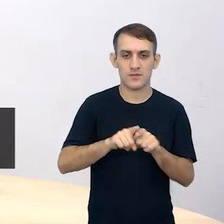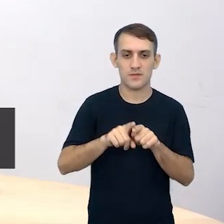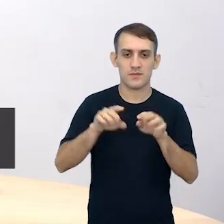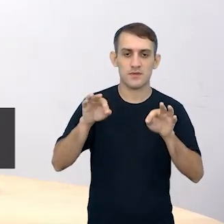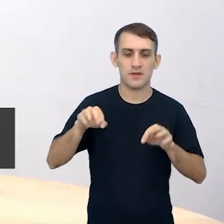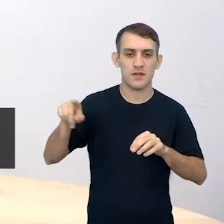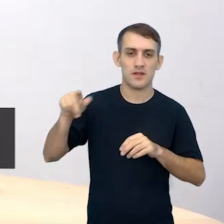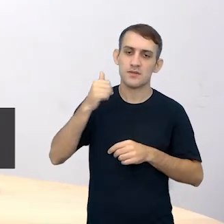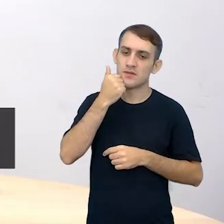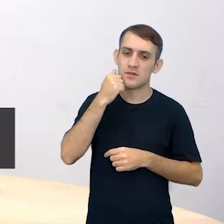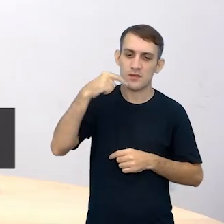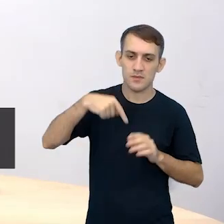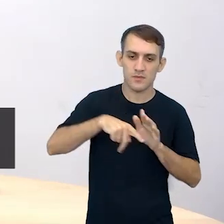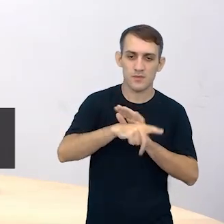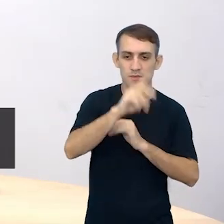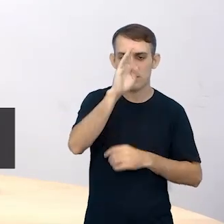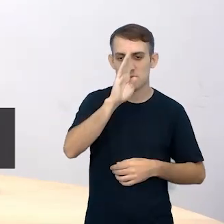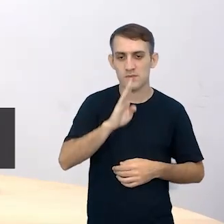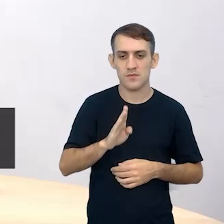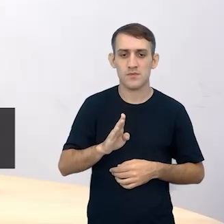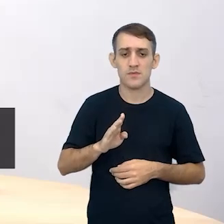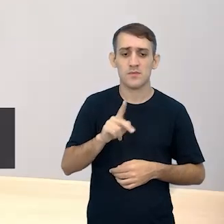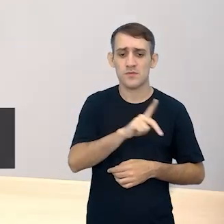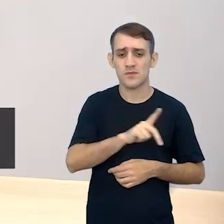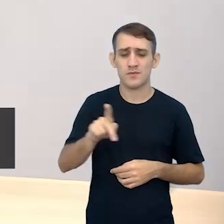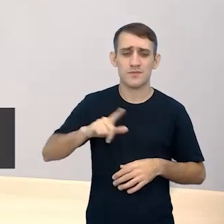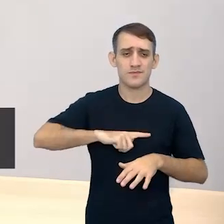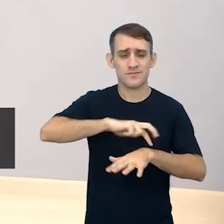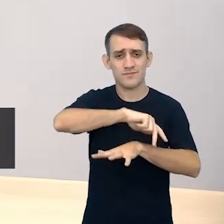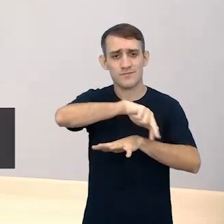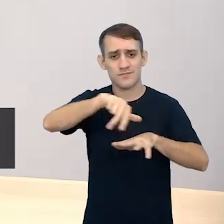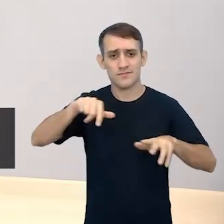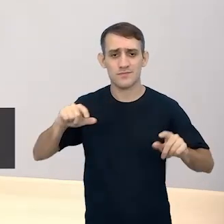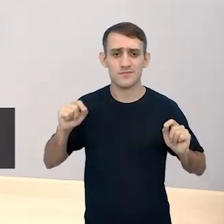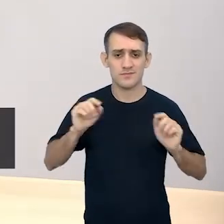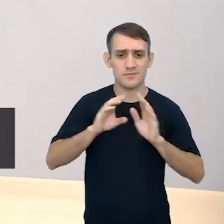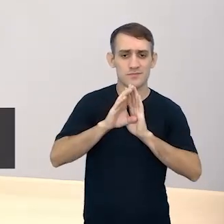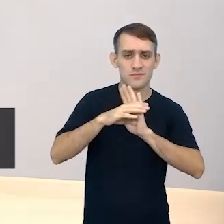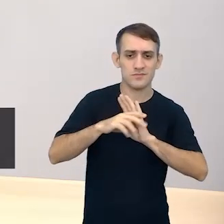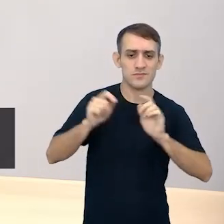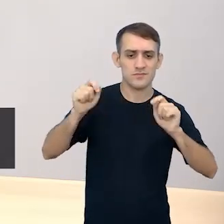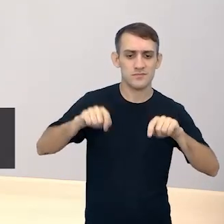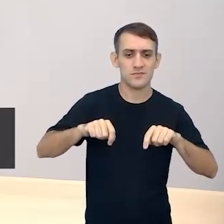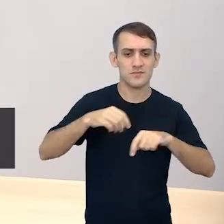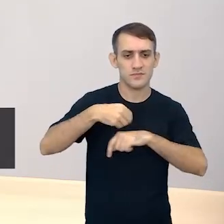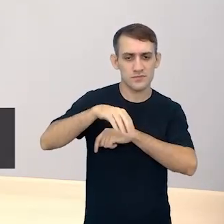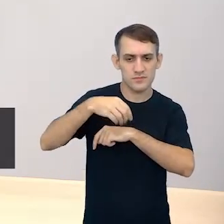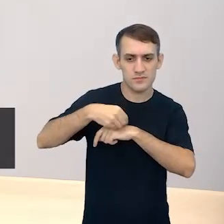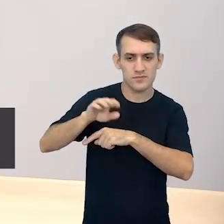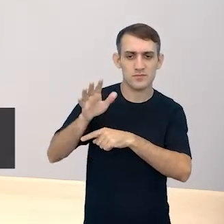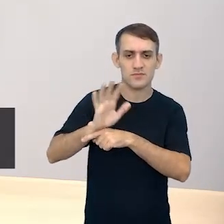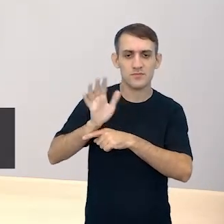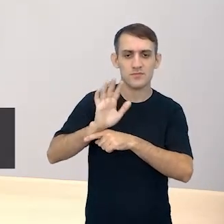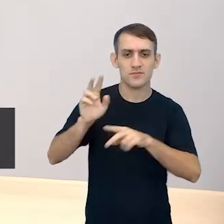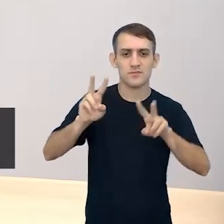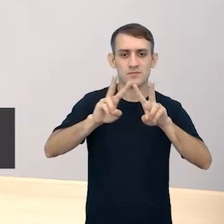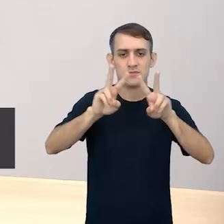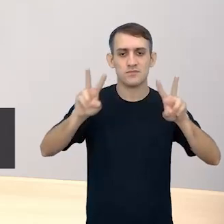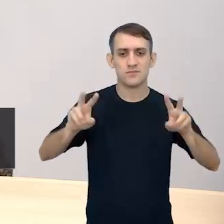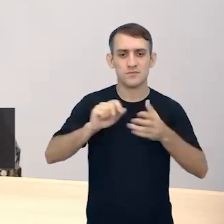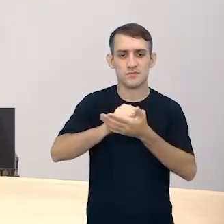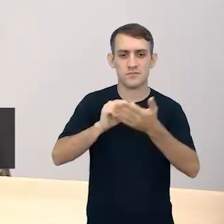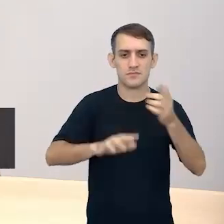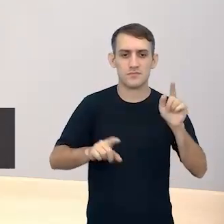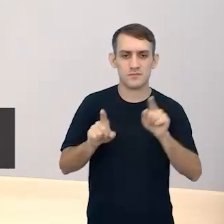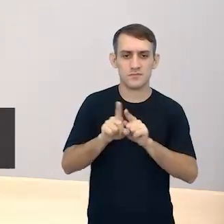dessas cientistas brasileiras. Então, os professores têm um monte de conceitos aqui. Ele sugere um filme sobre a radioatividade.